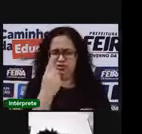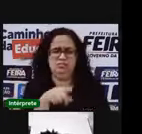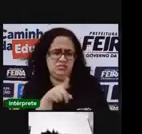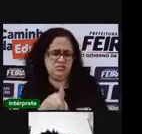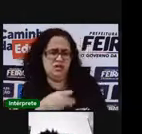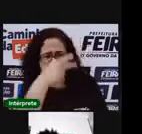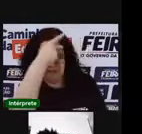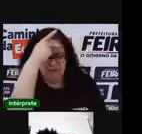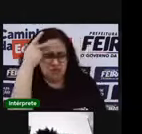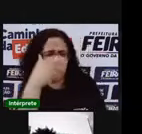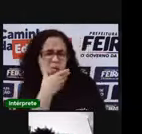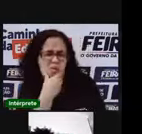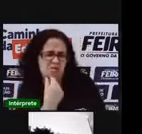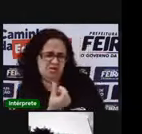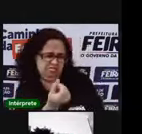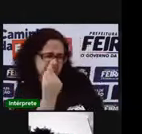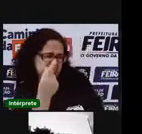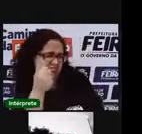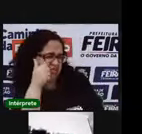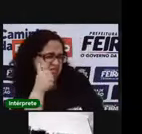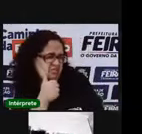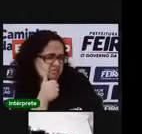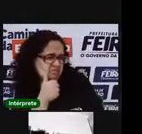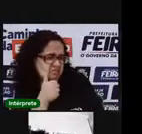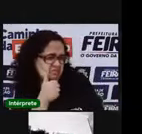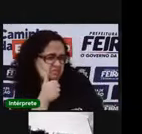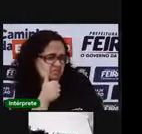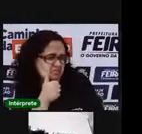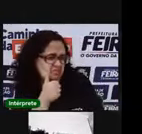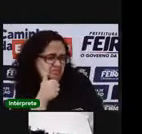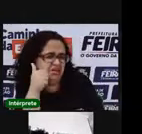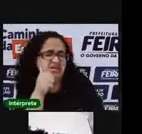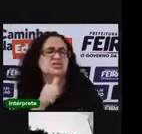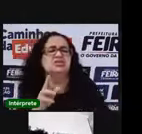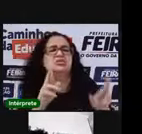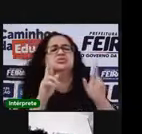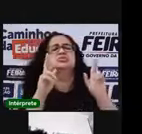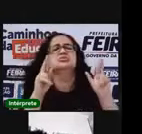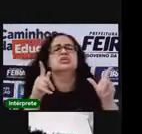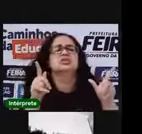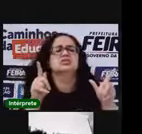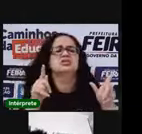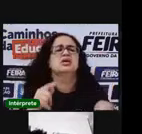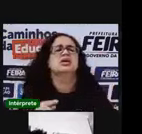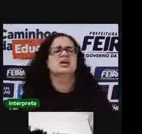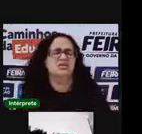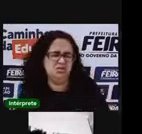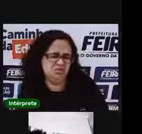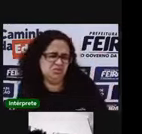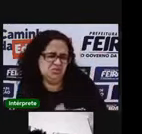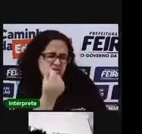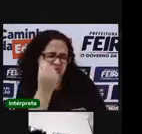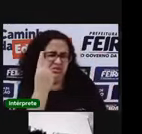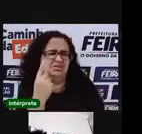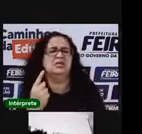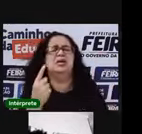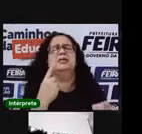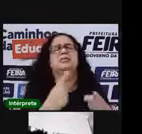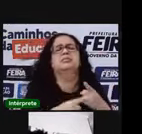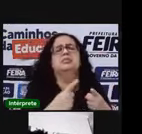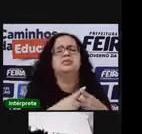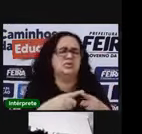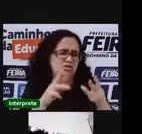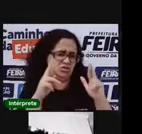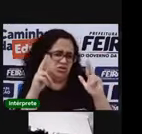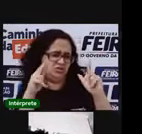é estranho. Aquela menina ali, ó, aquela menina é bem diferente. Eu até estranho ela porque ela é diferente de